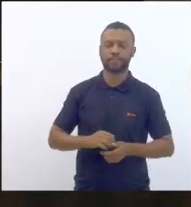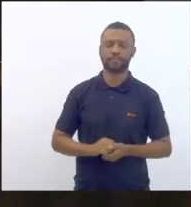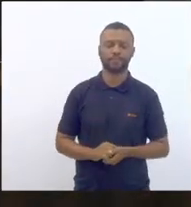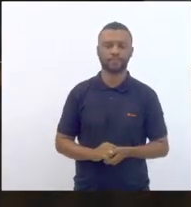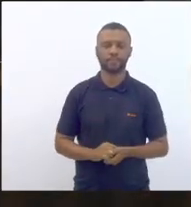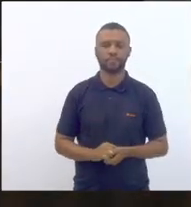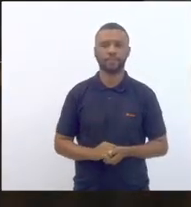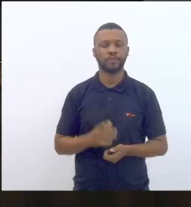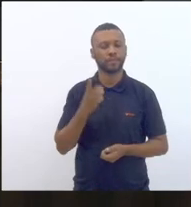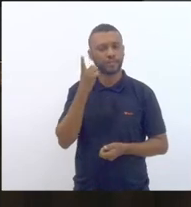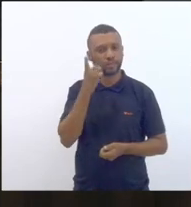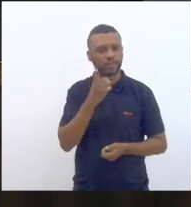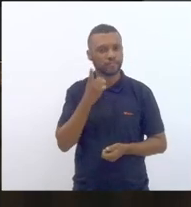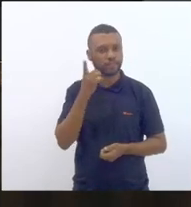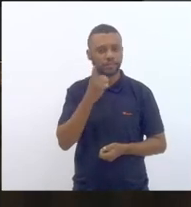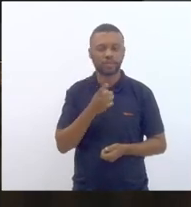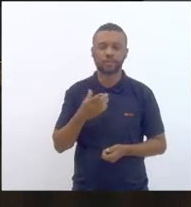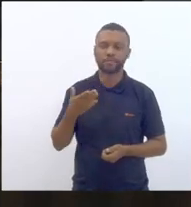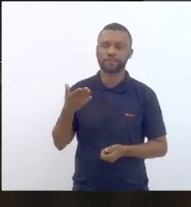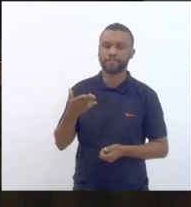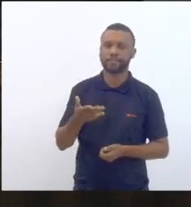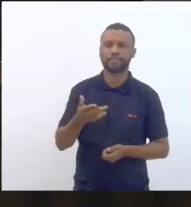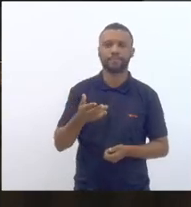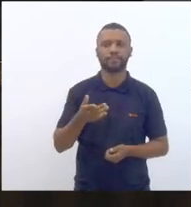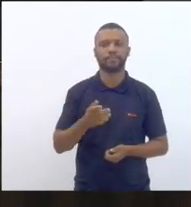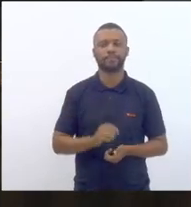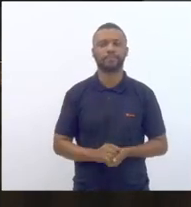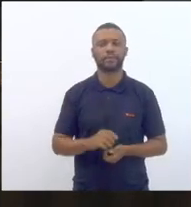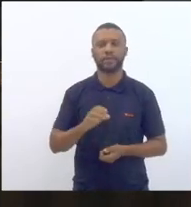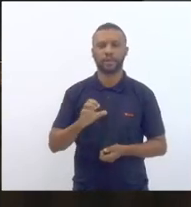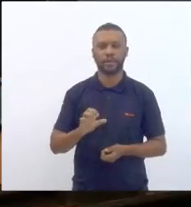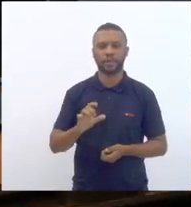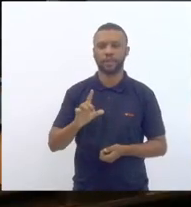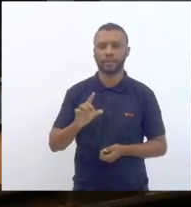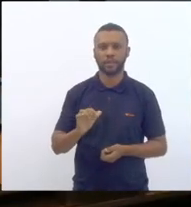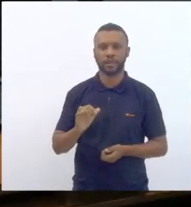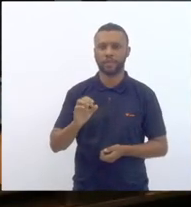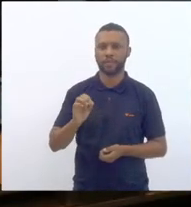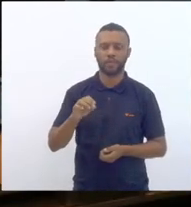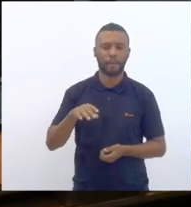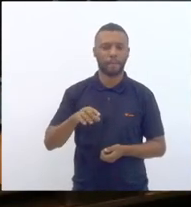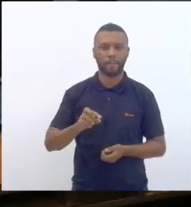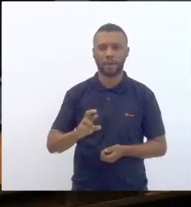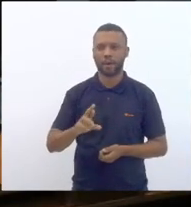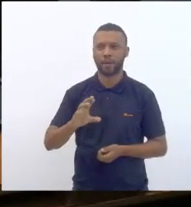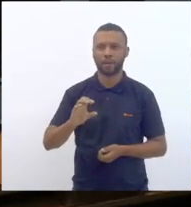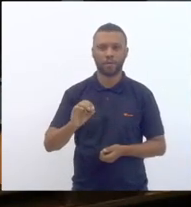deputado Eliomar Coelho.